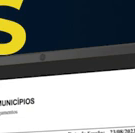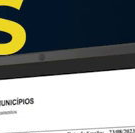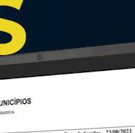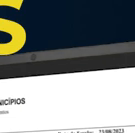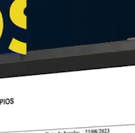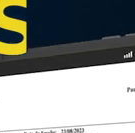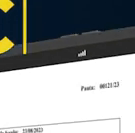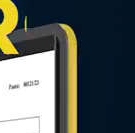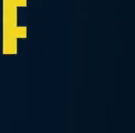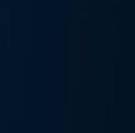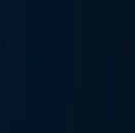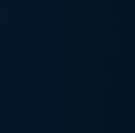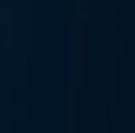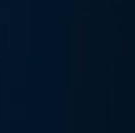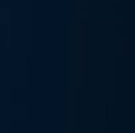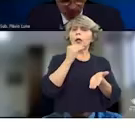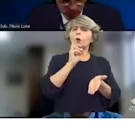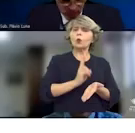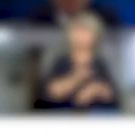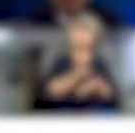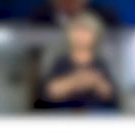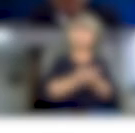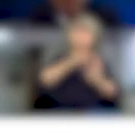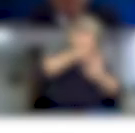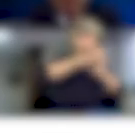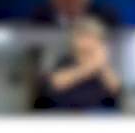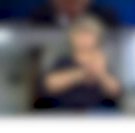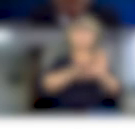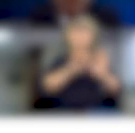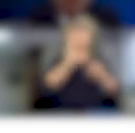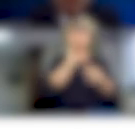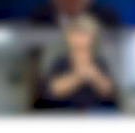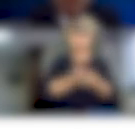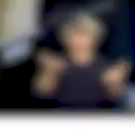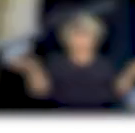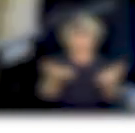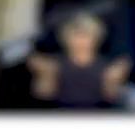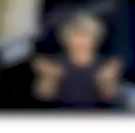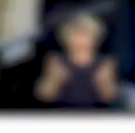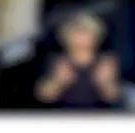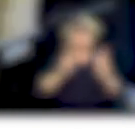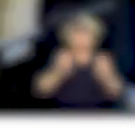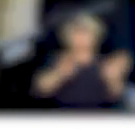12 e número 121. A sessão teve transmissão pela internet e pode ser revista a qualquer momento pelo